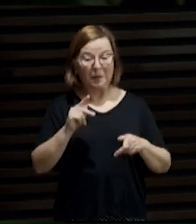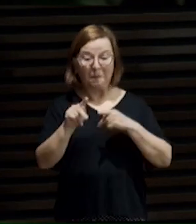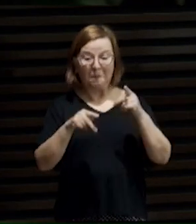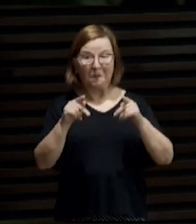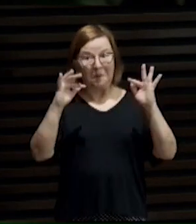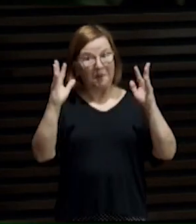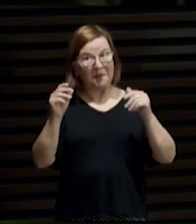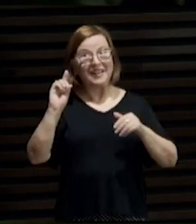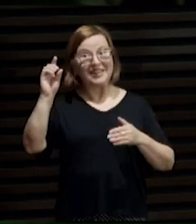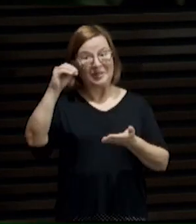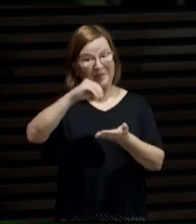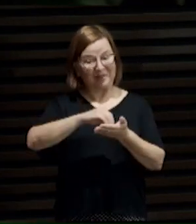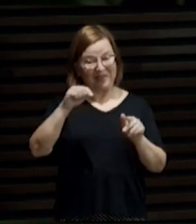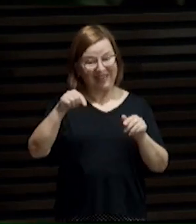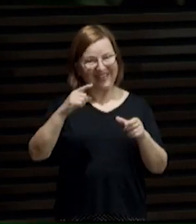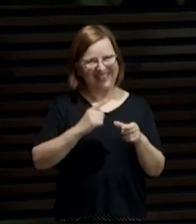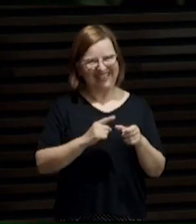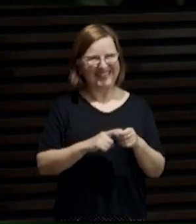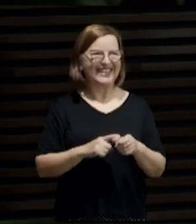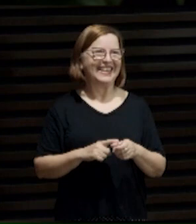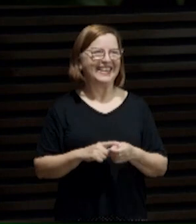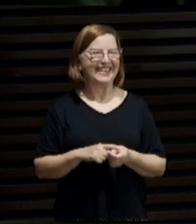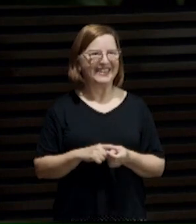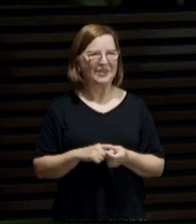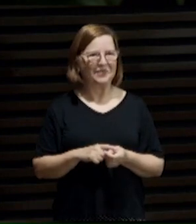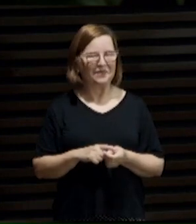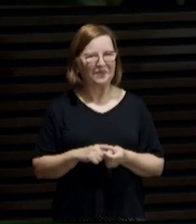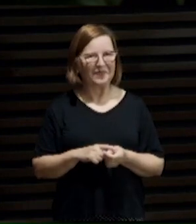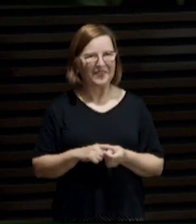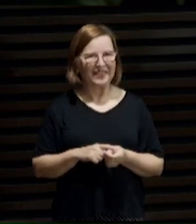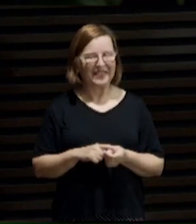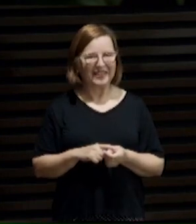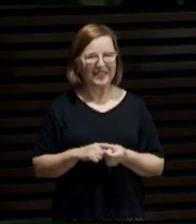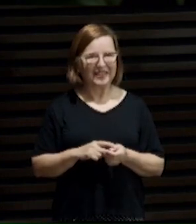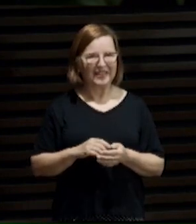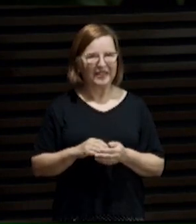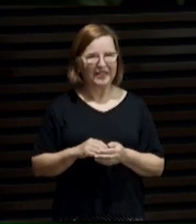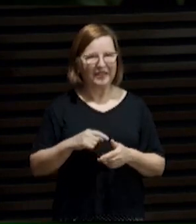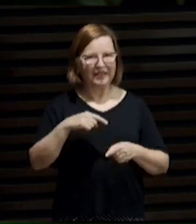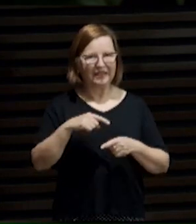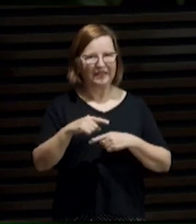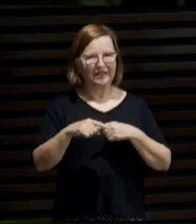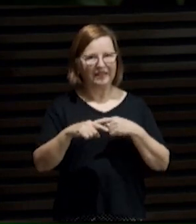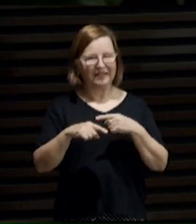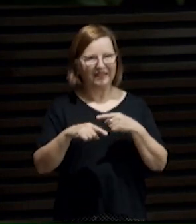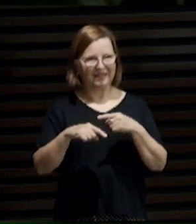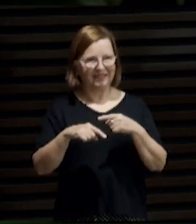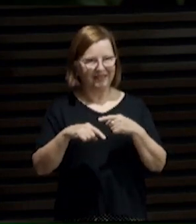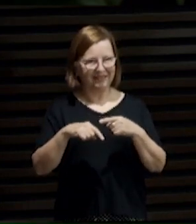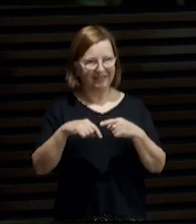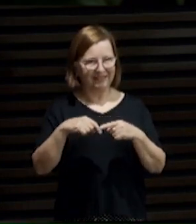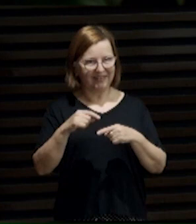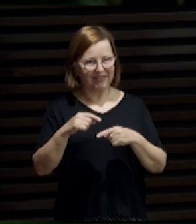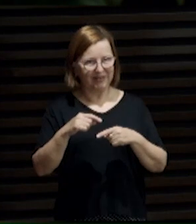cidade. E que liderança Deus deu aos irmãos, que depois de tanto tempo continua firme na fé.